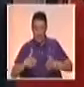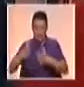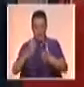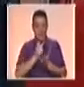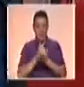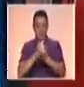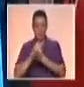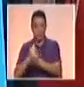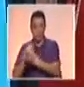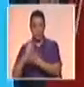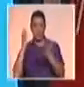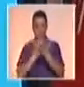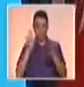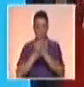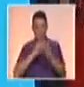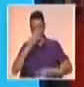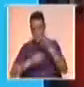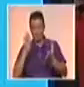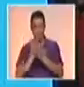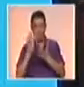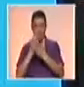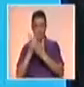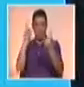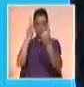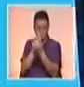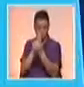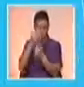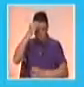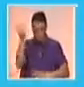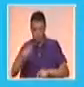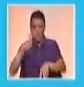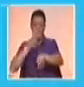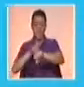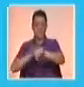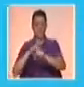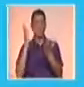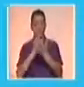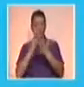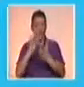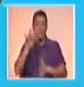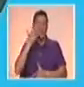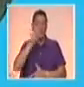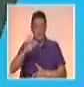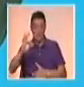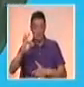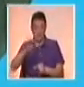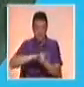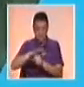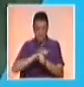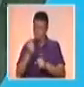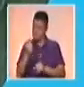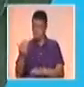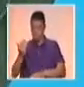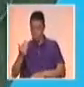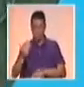ajuda para a escola, nós falamos com a escola diretamente, com as professoras, com a direção da escola, e tentamos, eu estou-me a lembrar de um caso, há bem, muito pouco